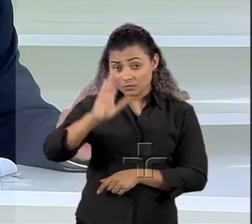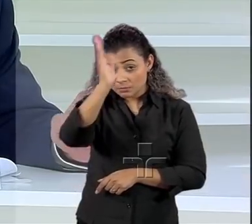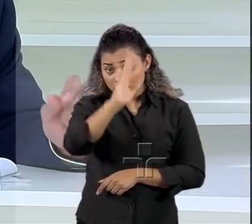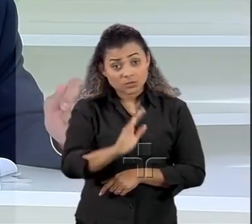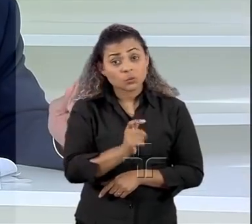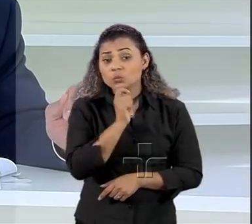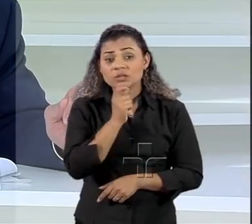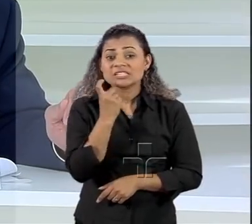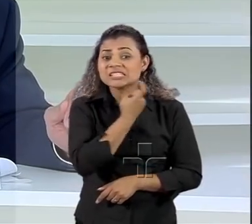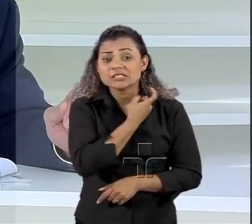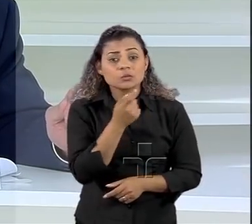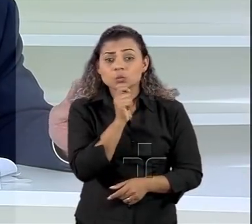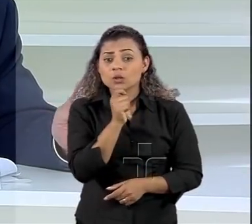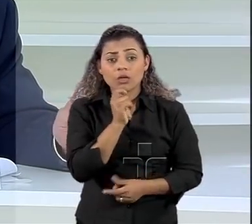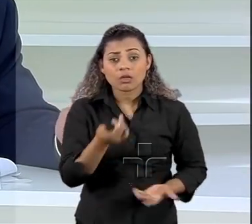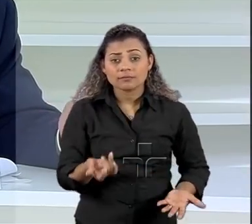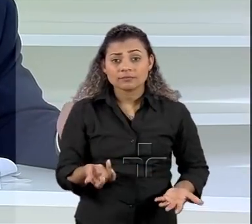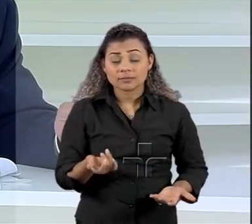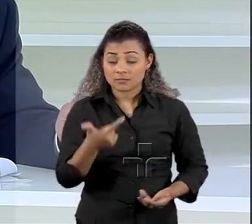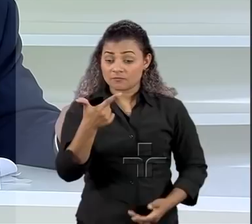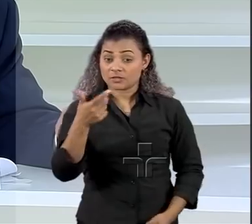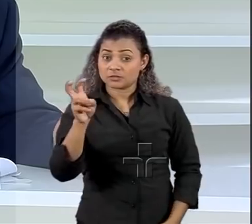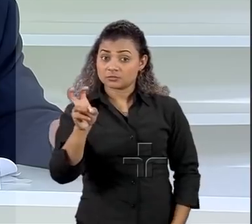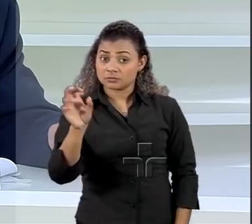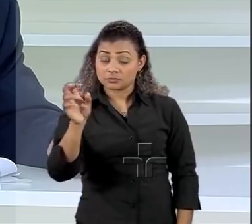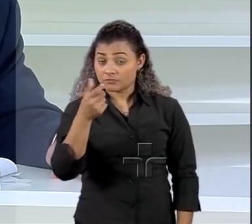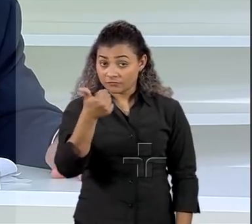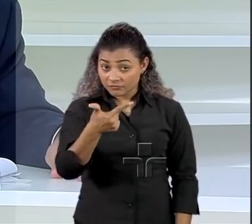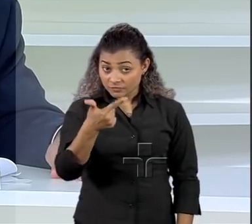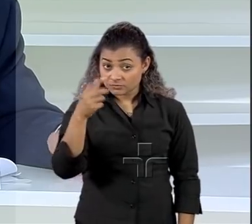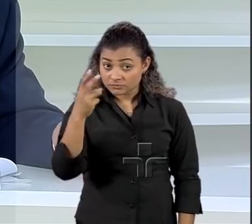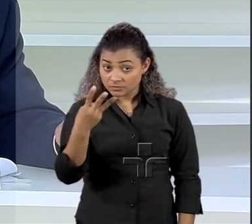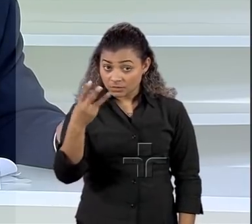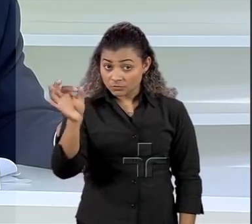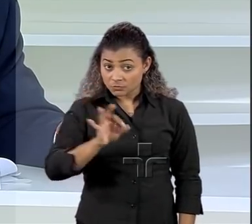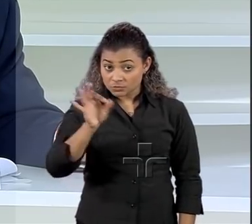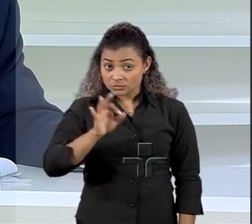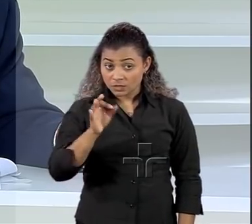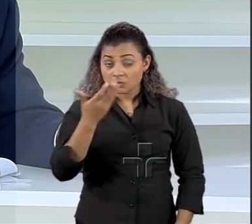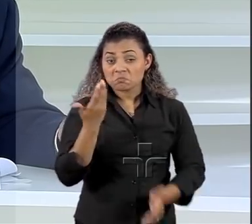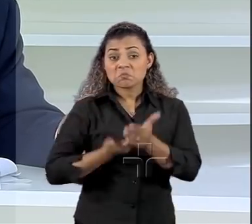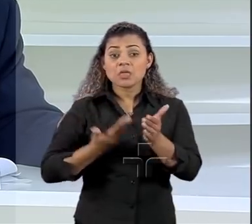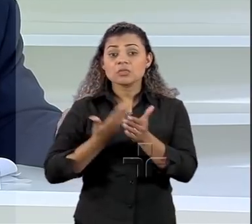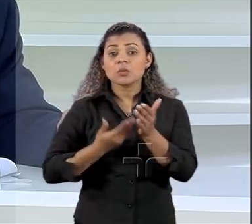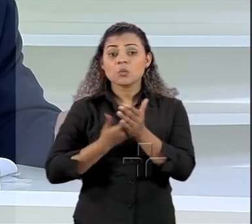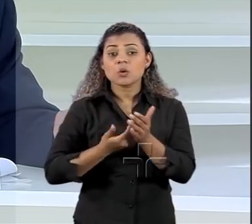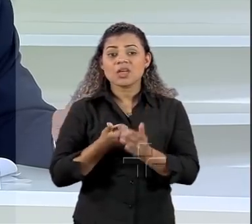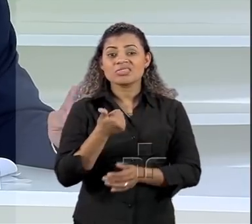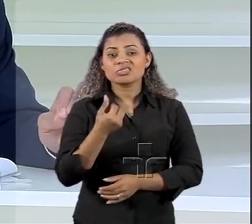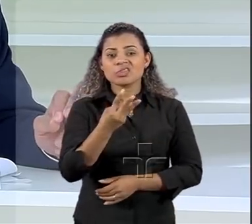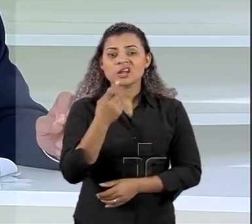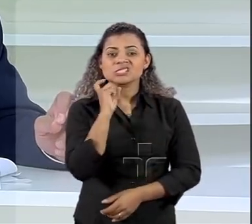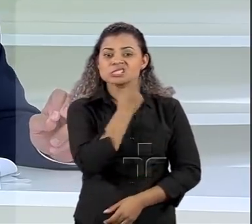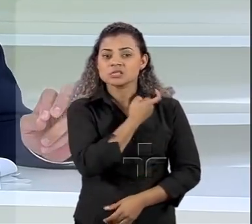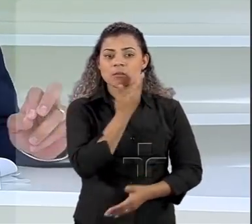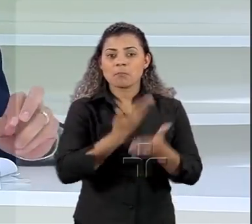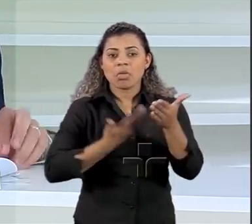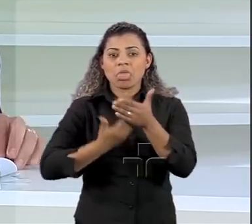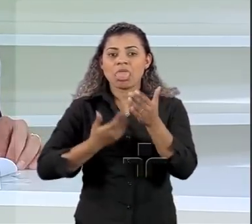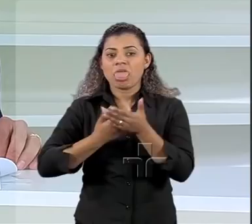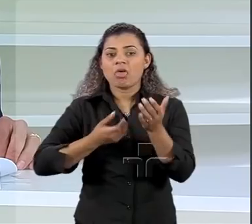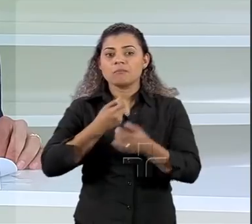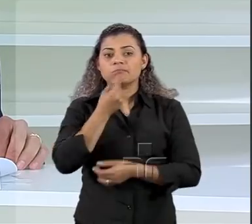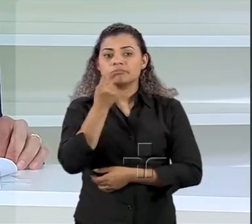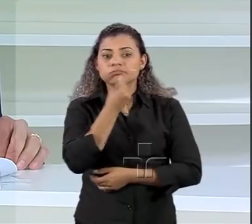dente. 23% dos brasileiros perderam mais de 13 dentes. E